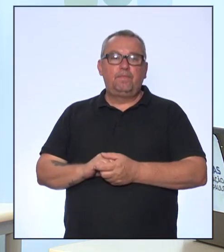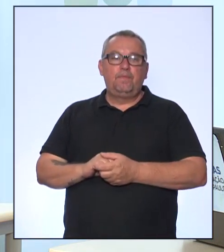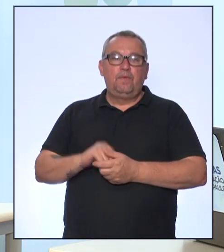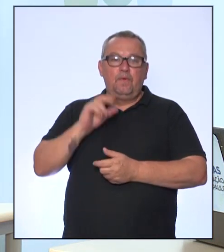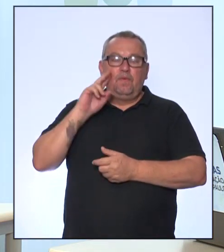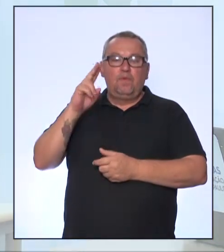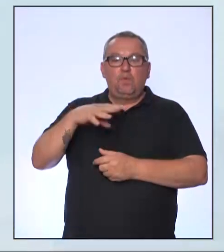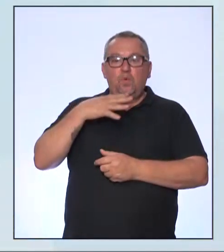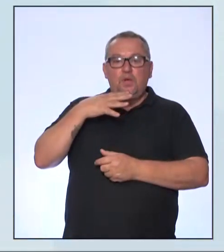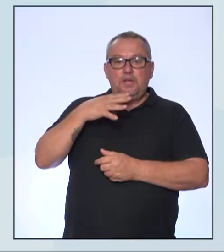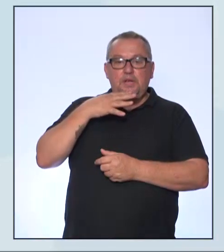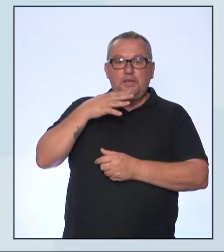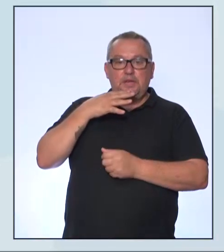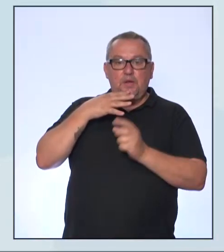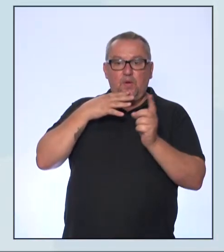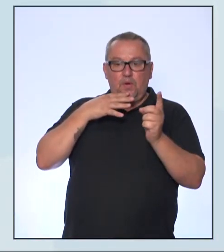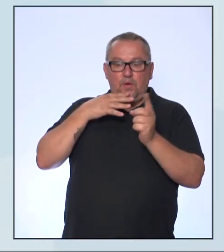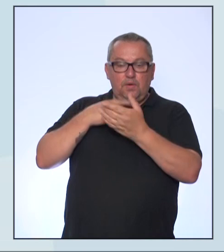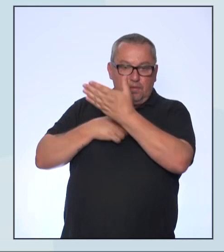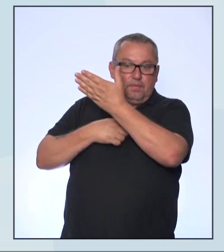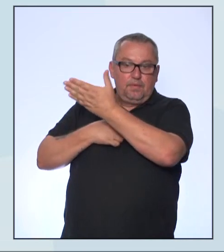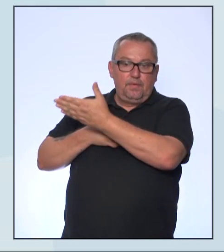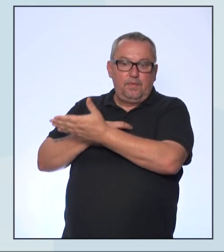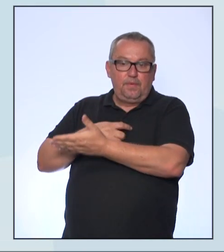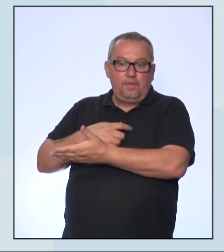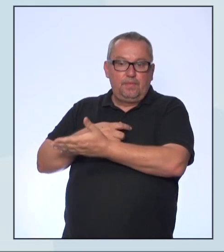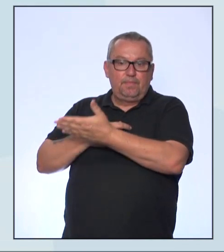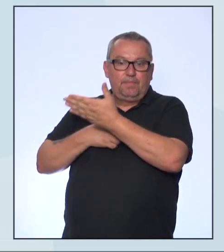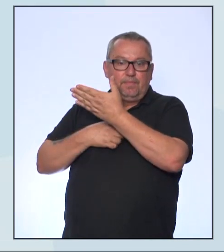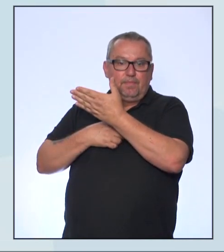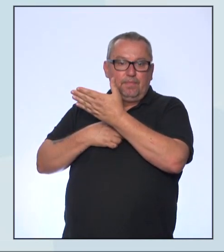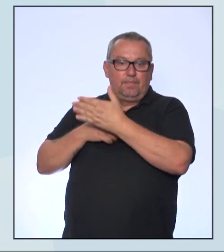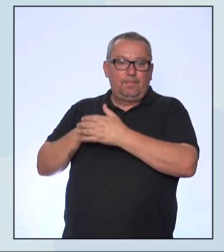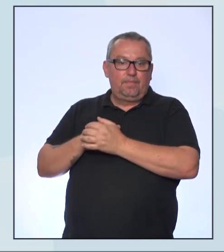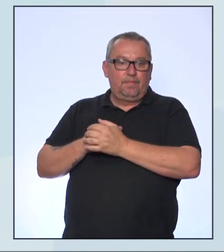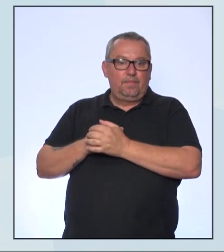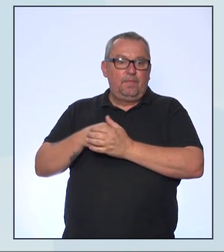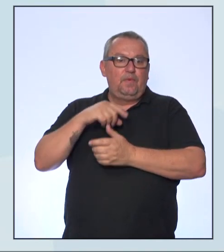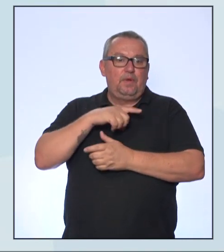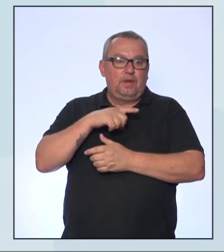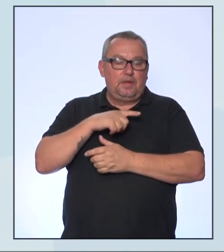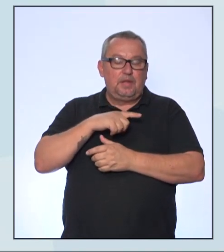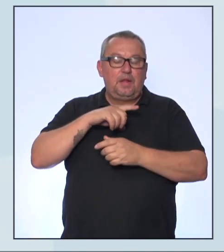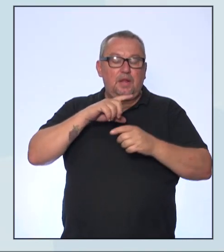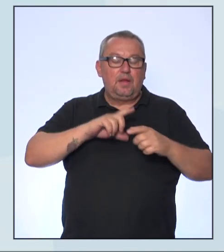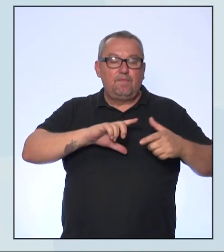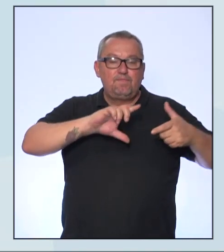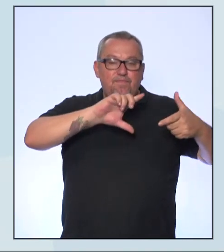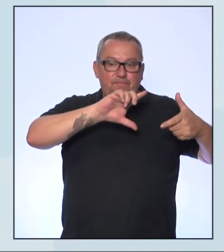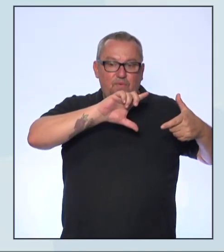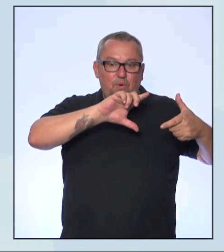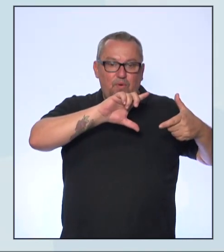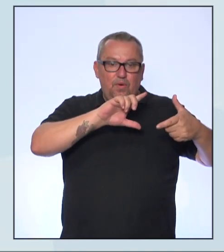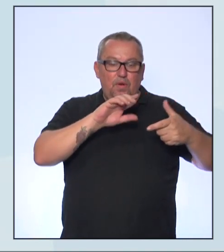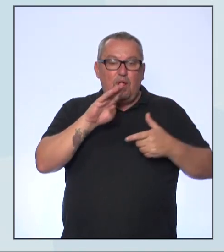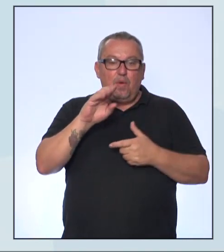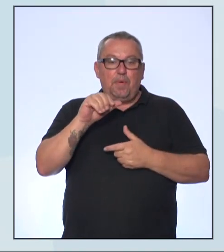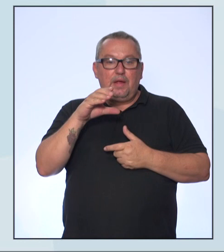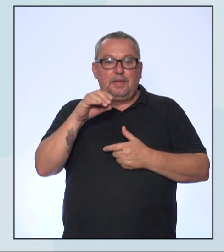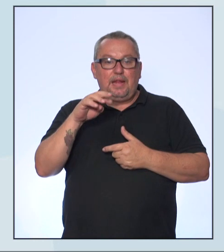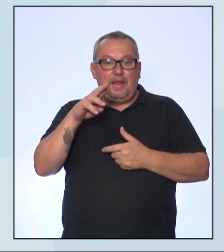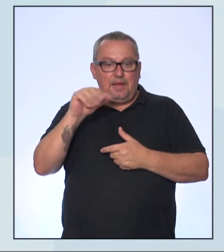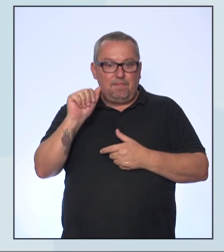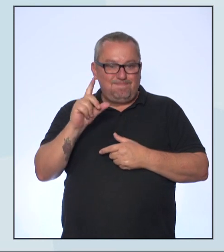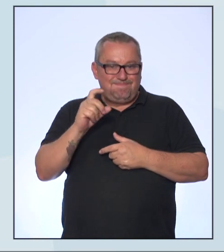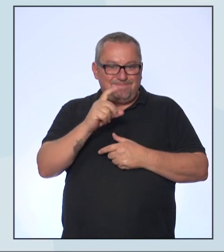Vamos reconhecer, então, esses seres vivos, seus tipos celulares. A gente tem aí no slide bactéria,